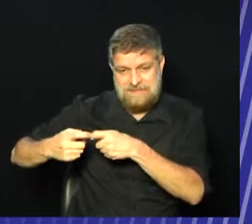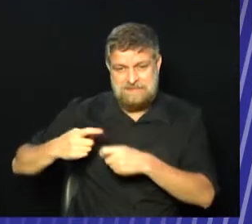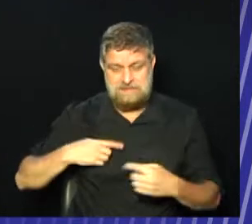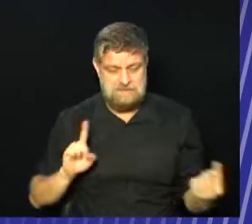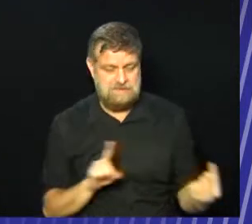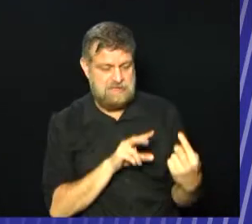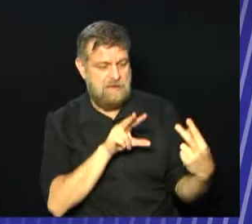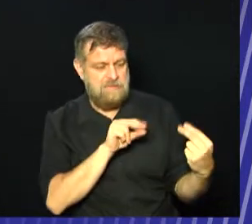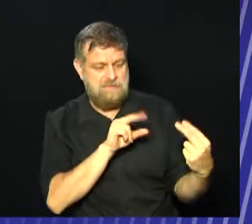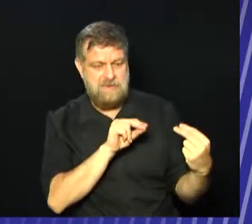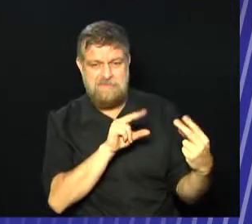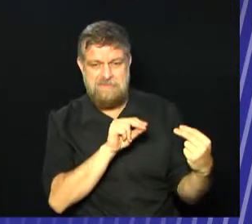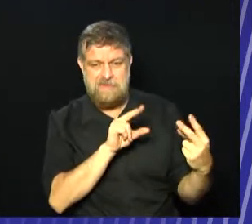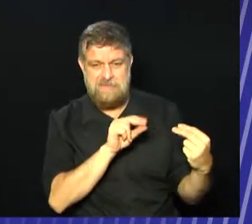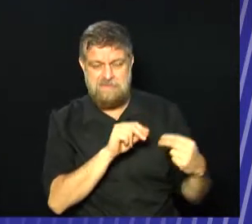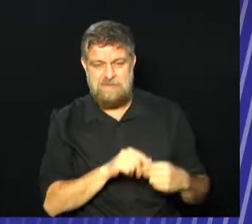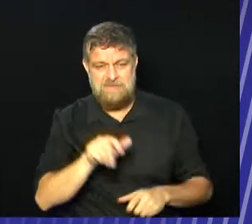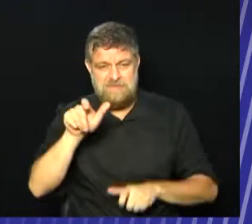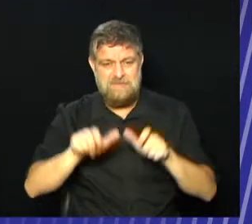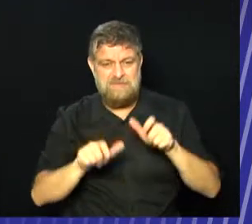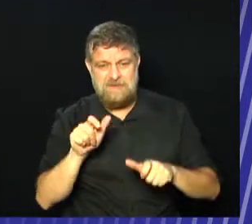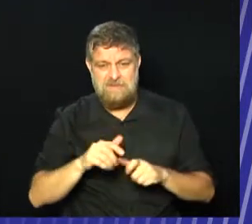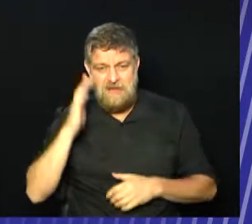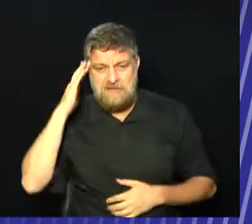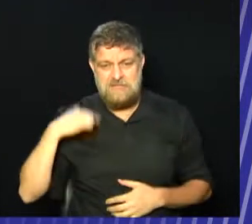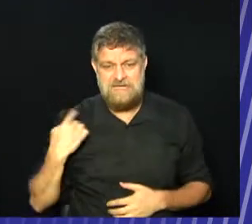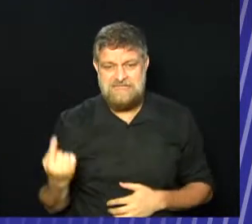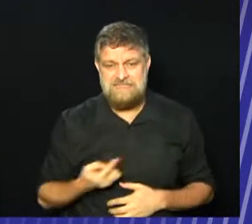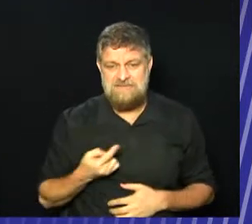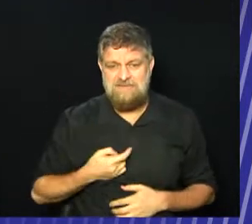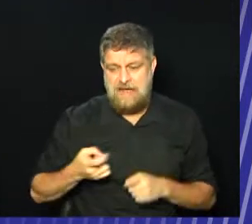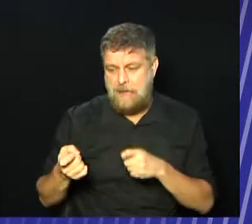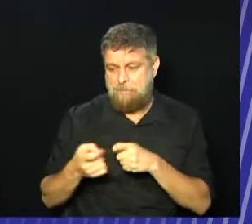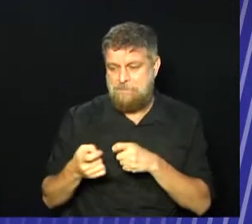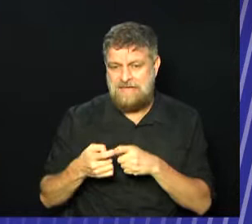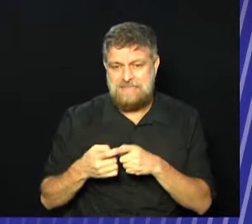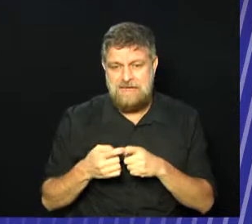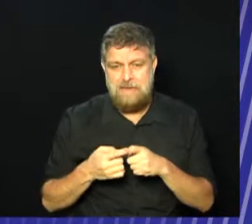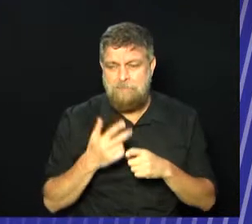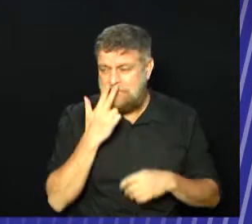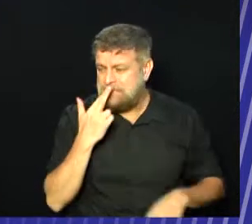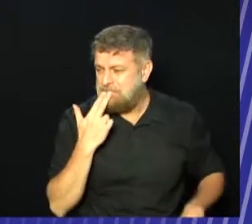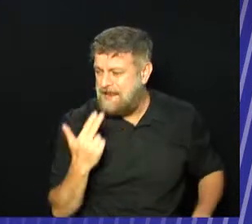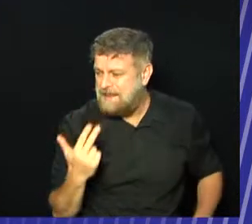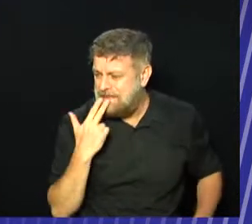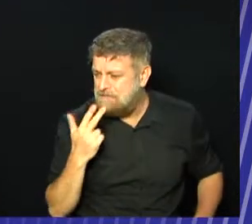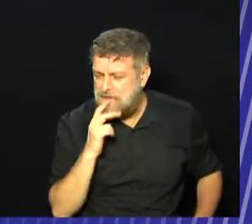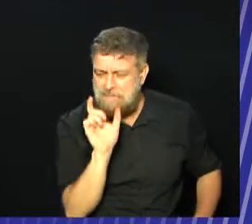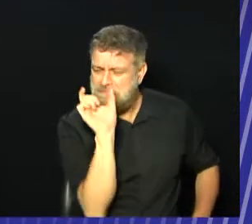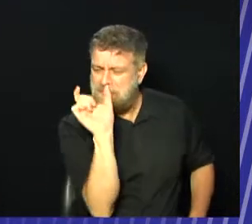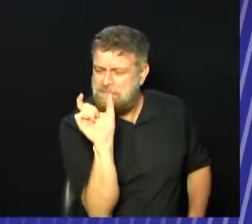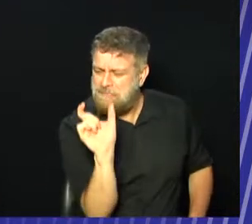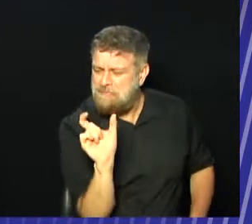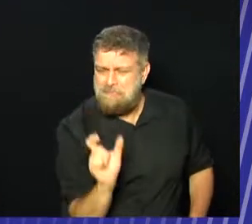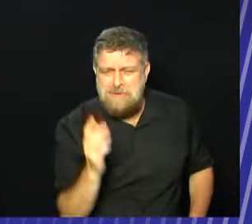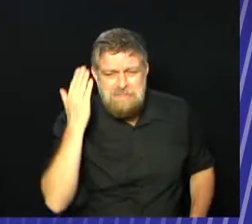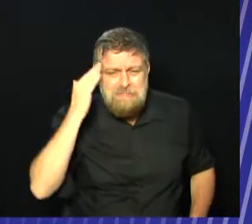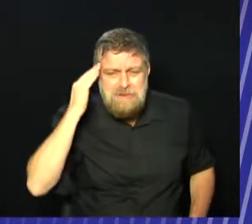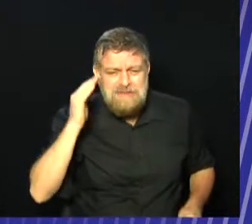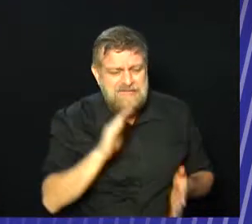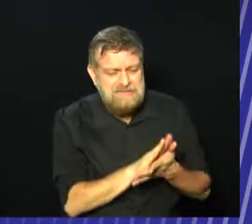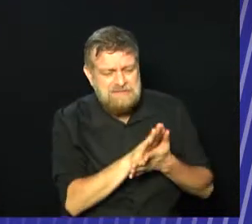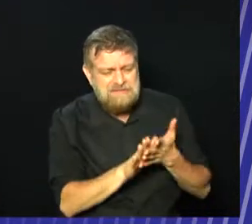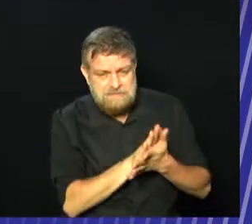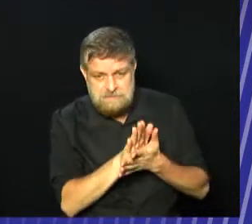né, Dário, as pessoas acham que a gente vai falar mediquês, que é uma outra língua. E não é isso. Na verdade, a gente